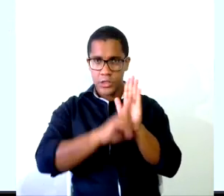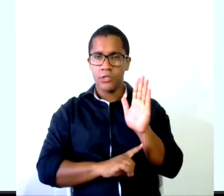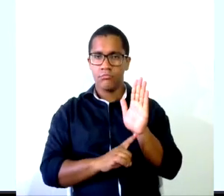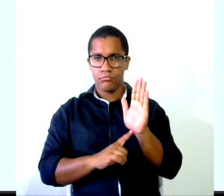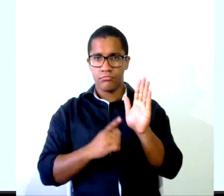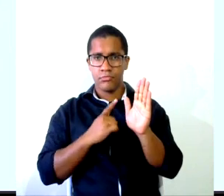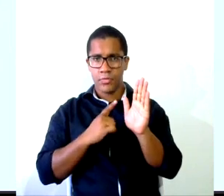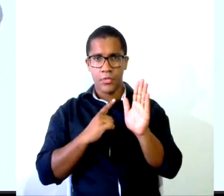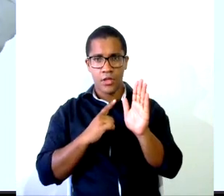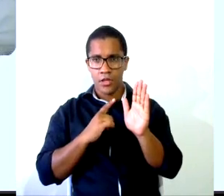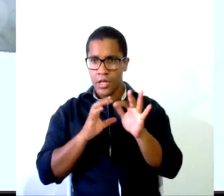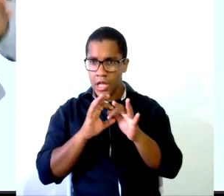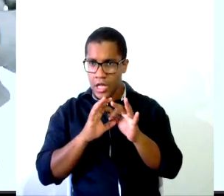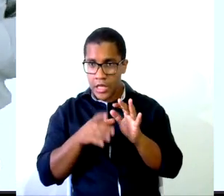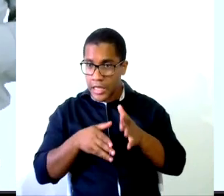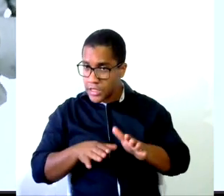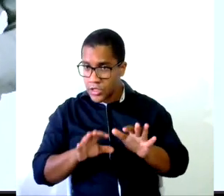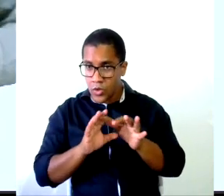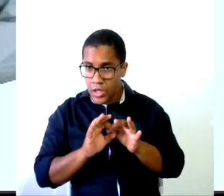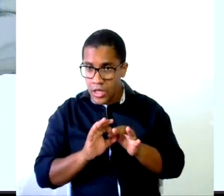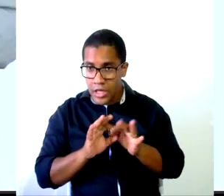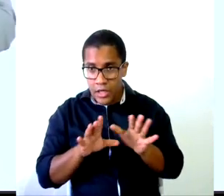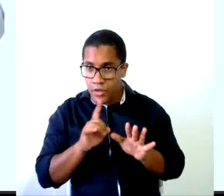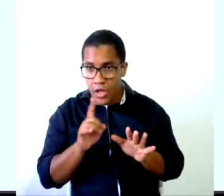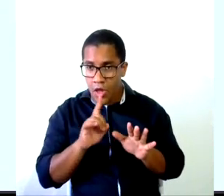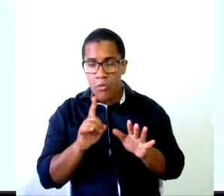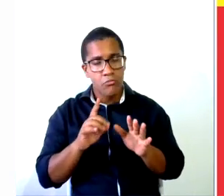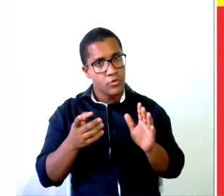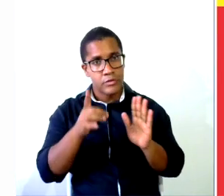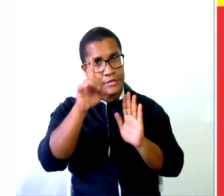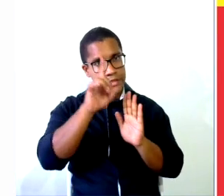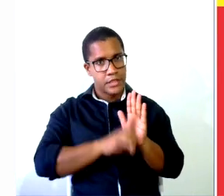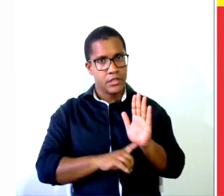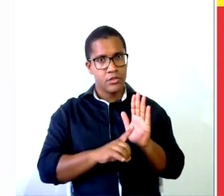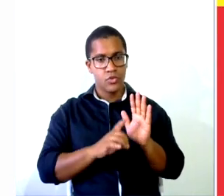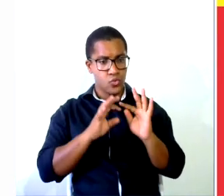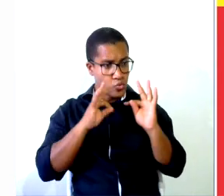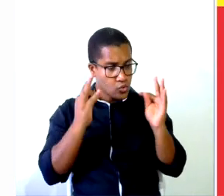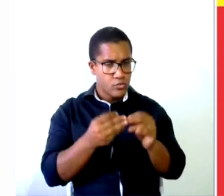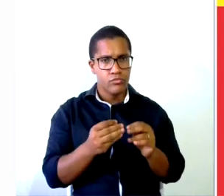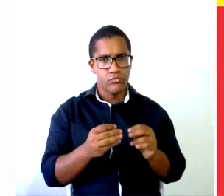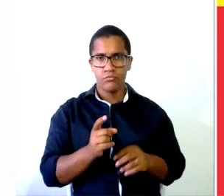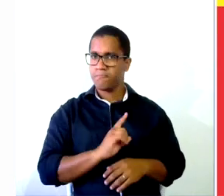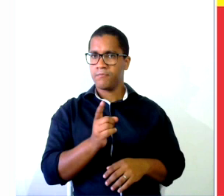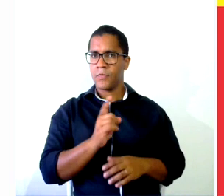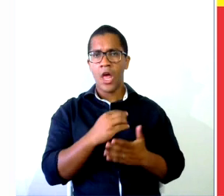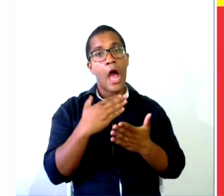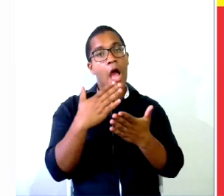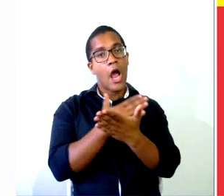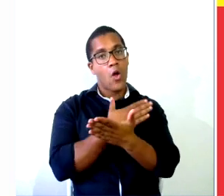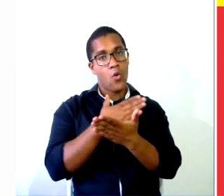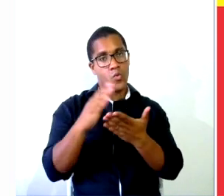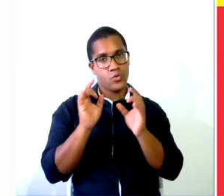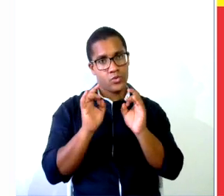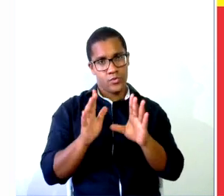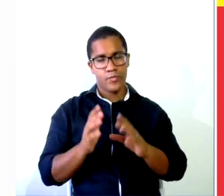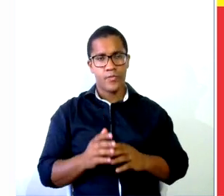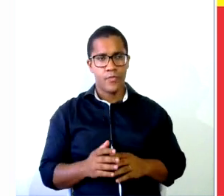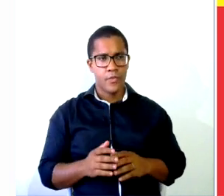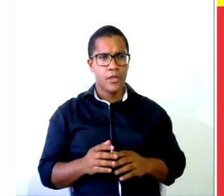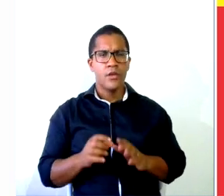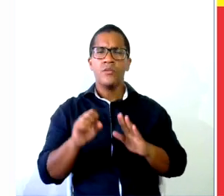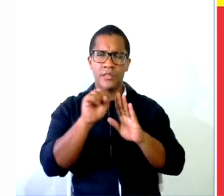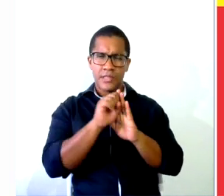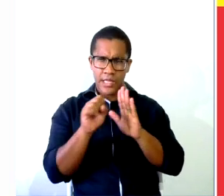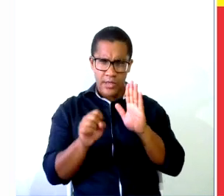livres. Então, aí vem o período da República. Até o século III, os